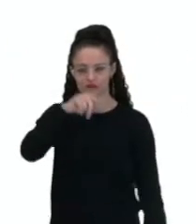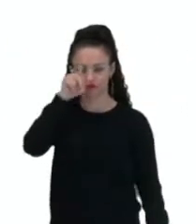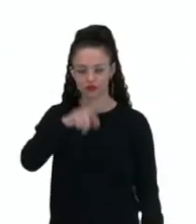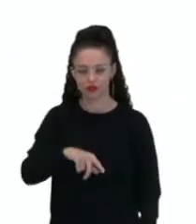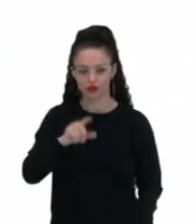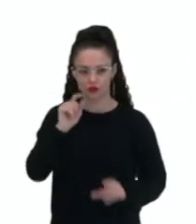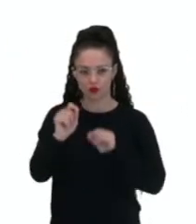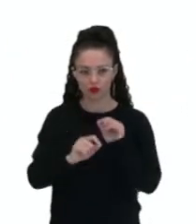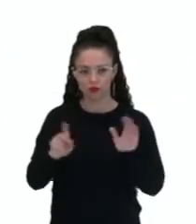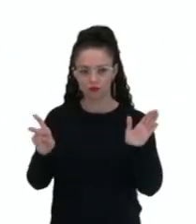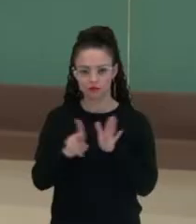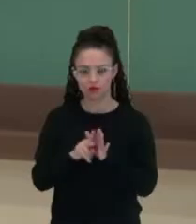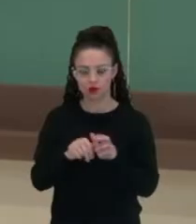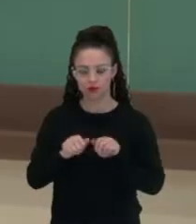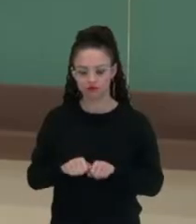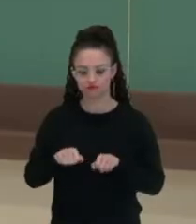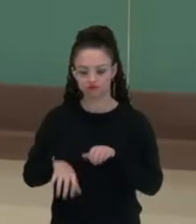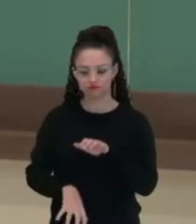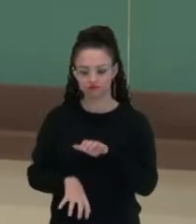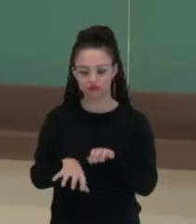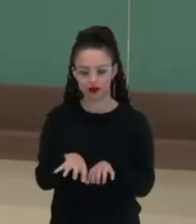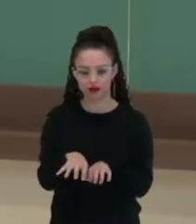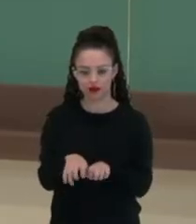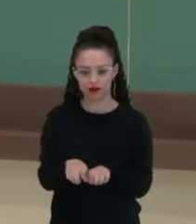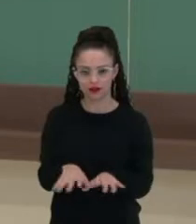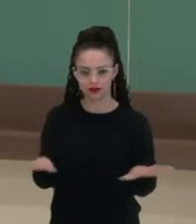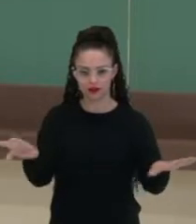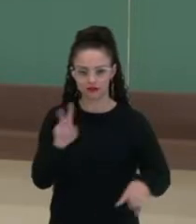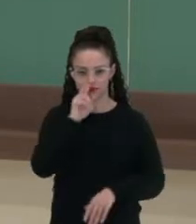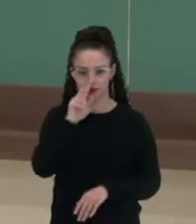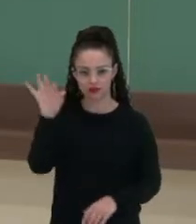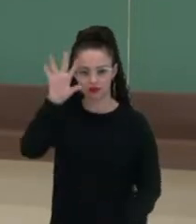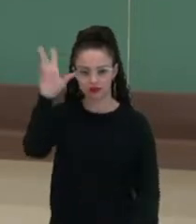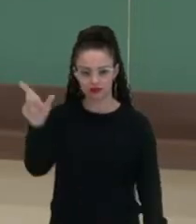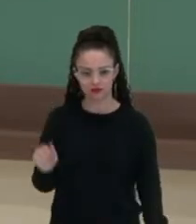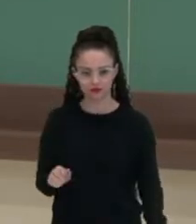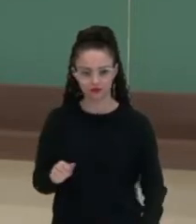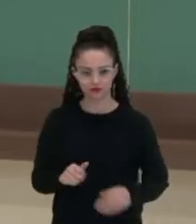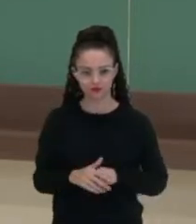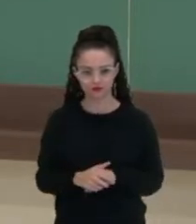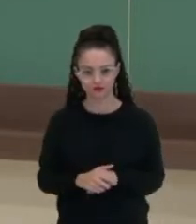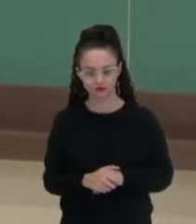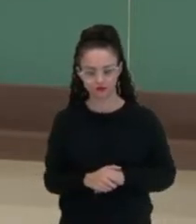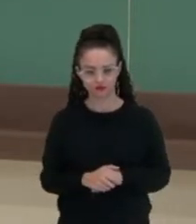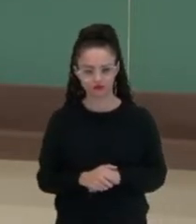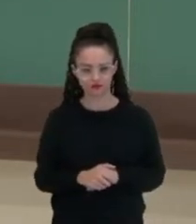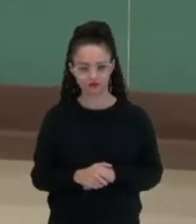do enraizamento, da força da cultura afro, da cultura iorubá.